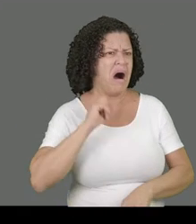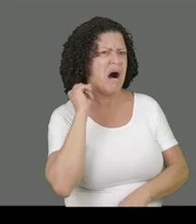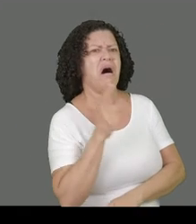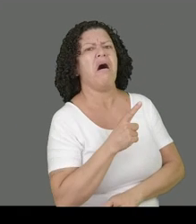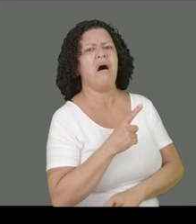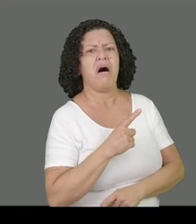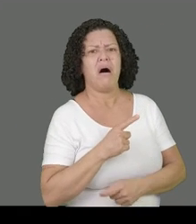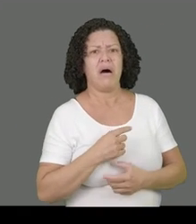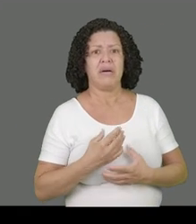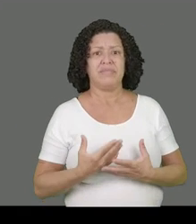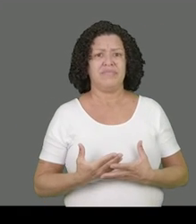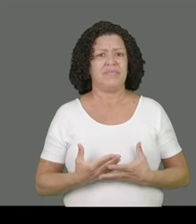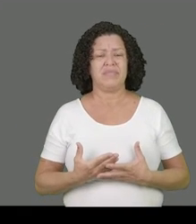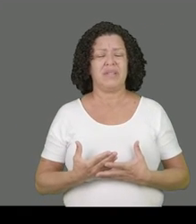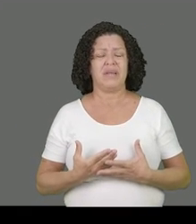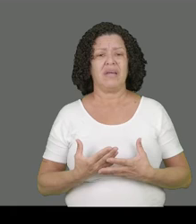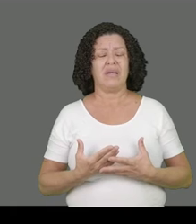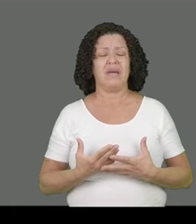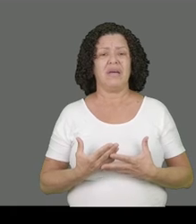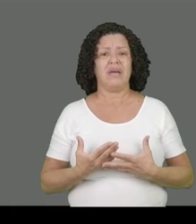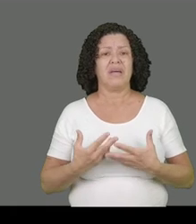xingamentos, em